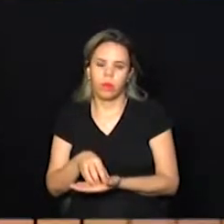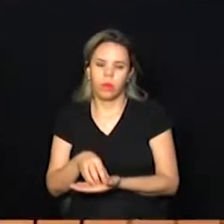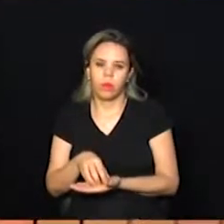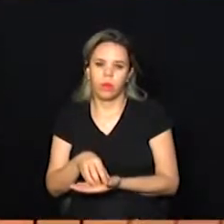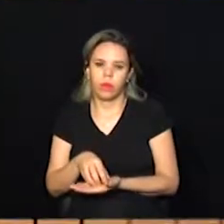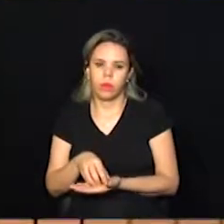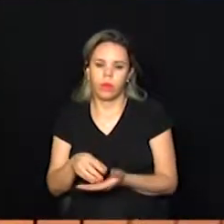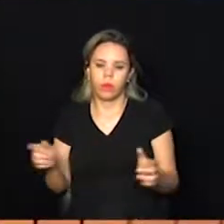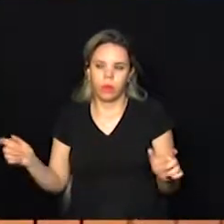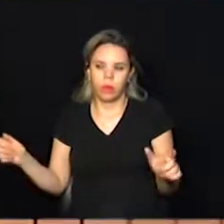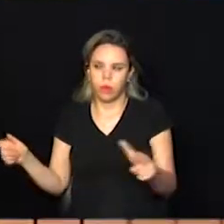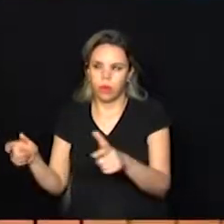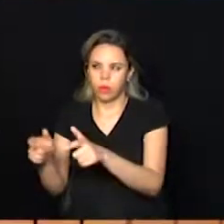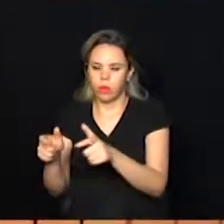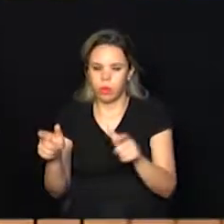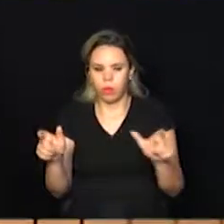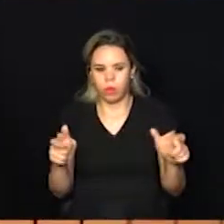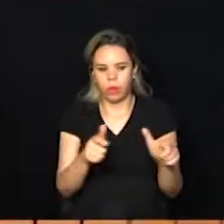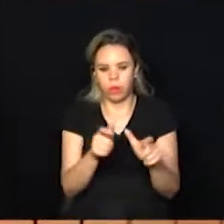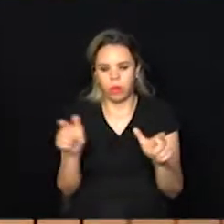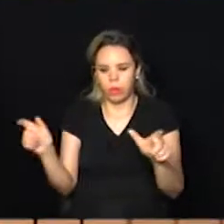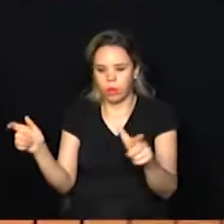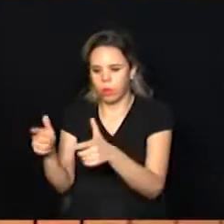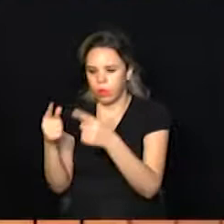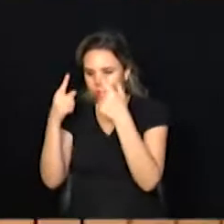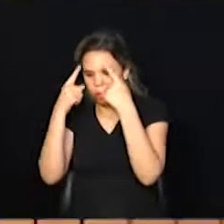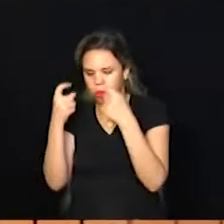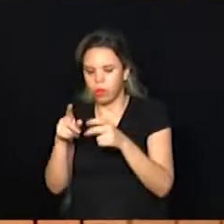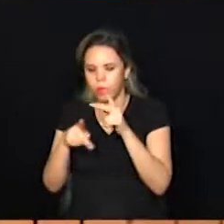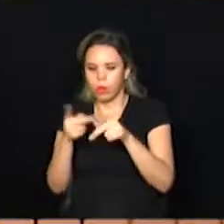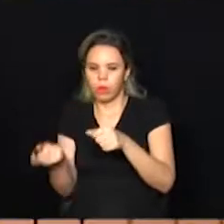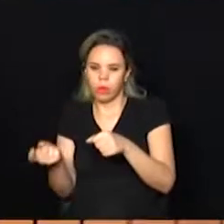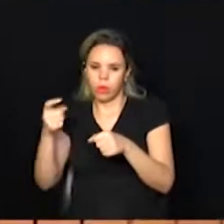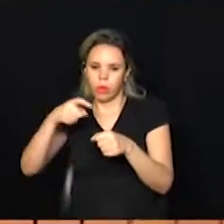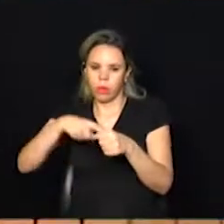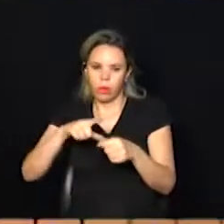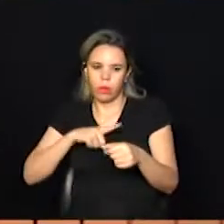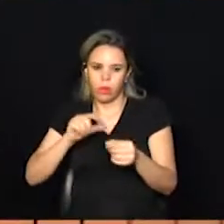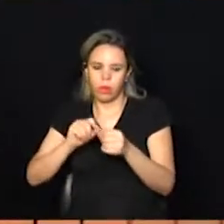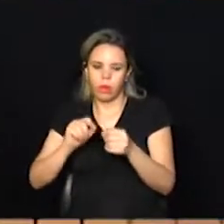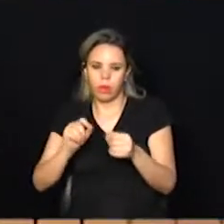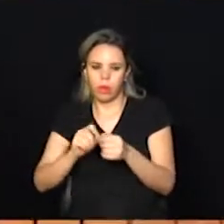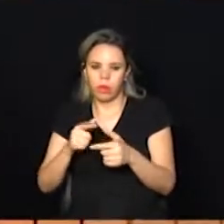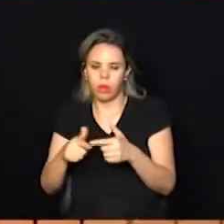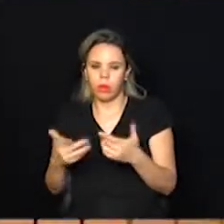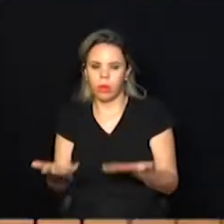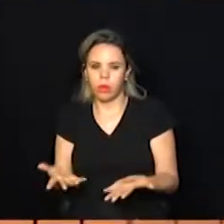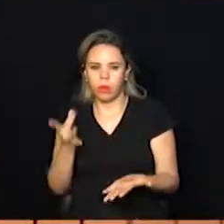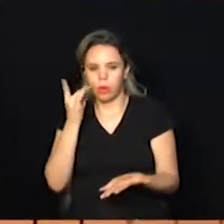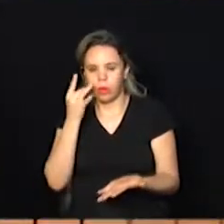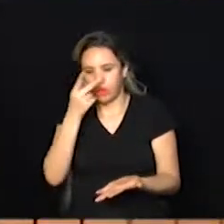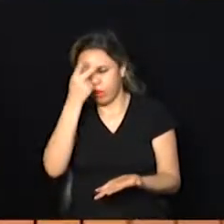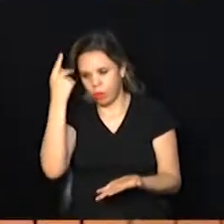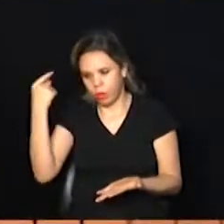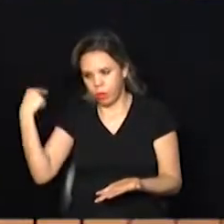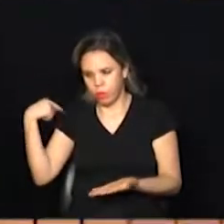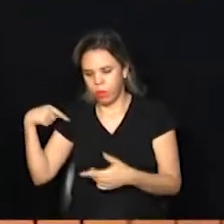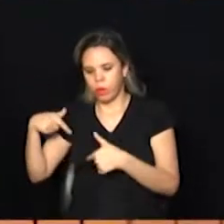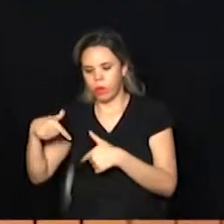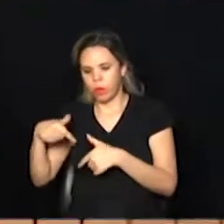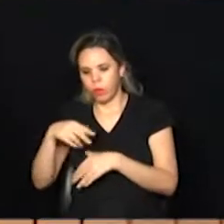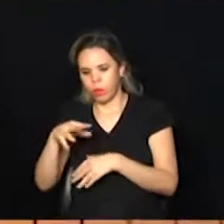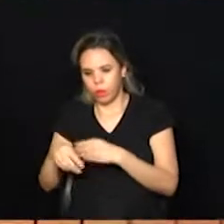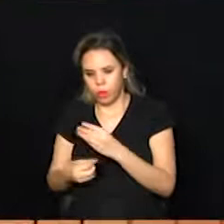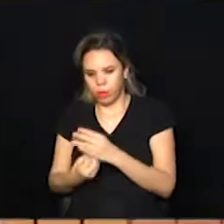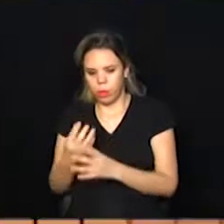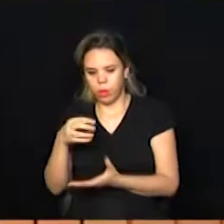uma diminuição dos casos de reincidência. Então, nós tivemos aqui a presença de várias pessoas que trabalharam na implementação